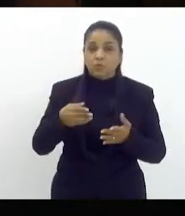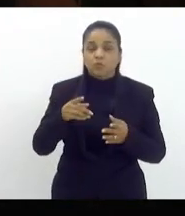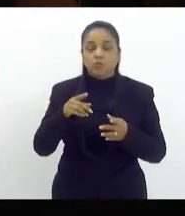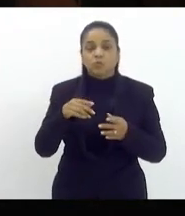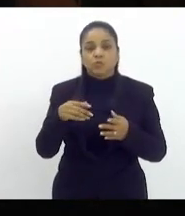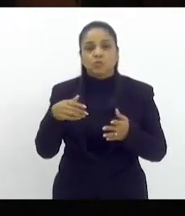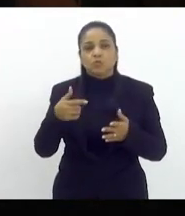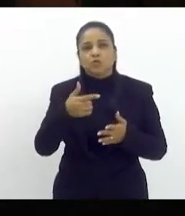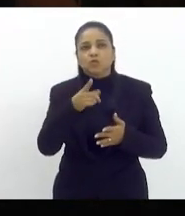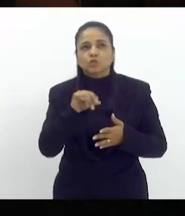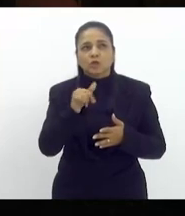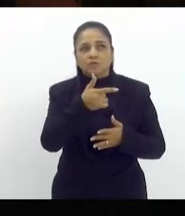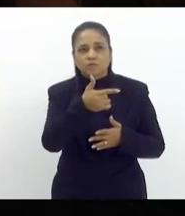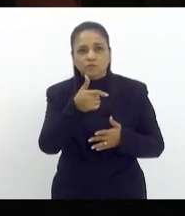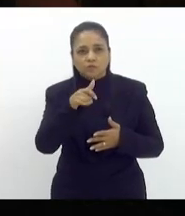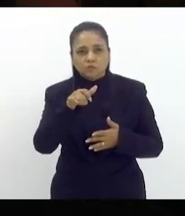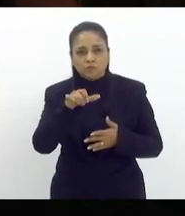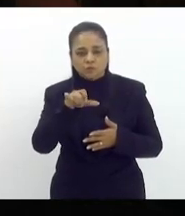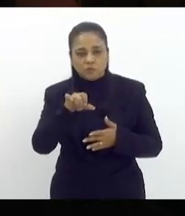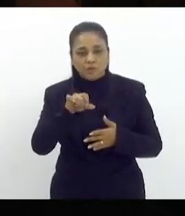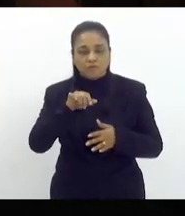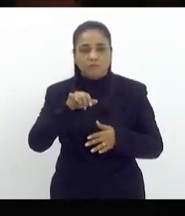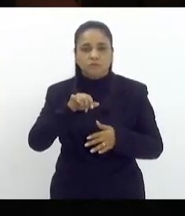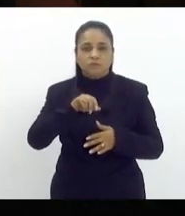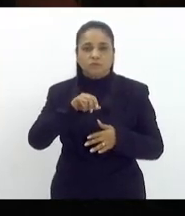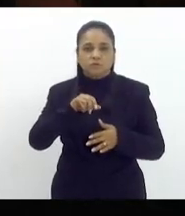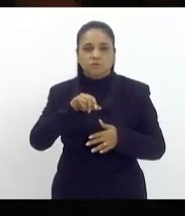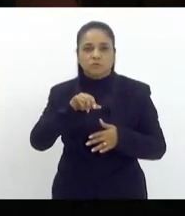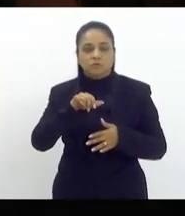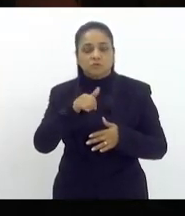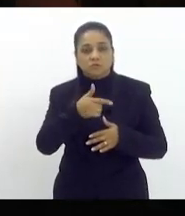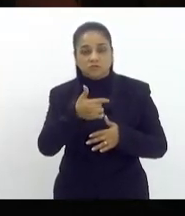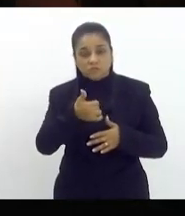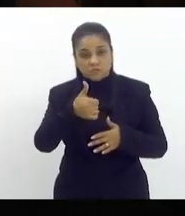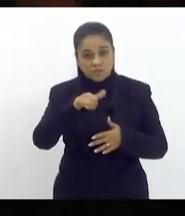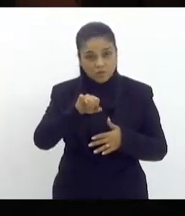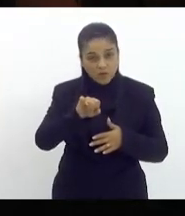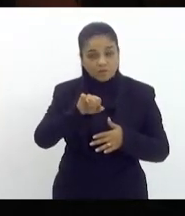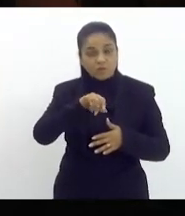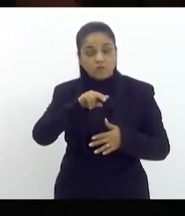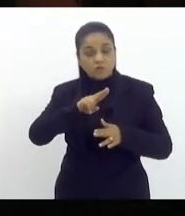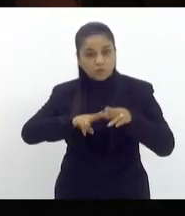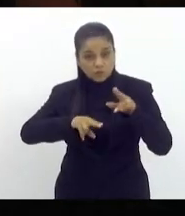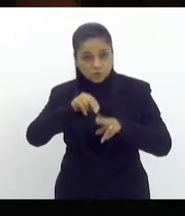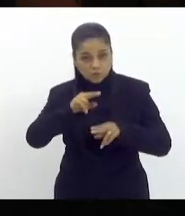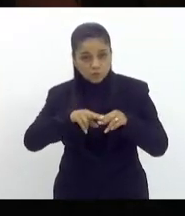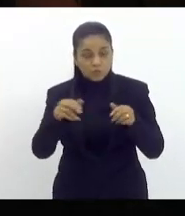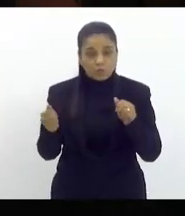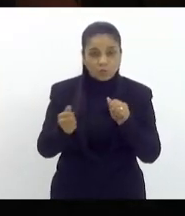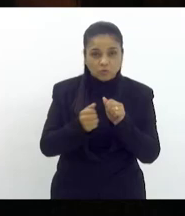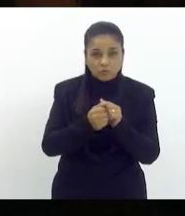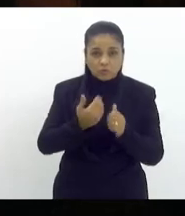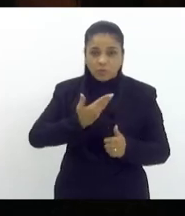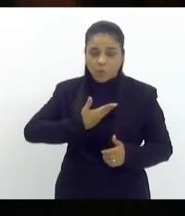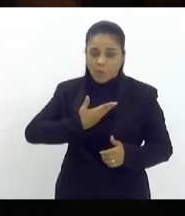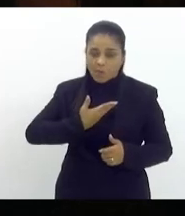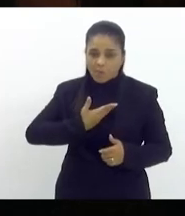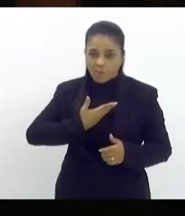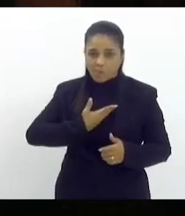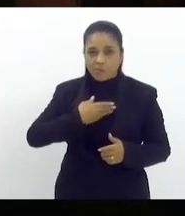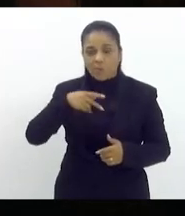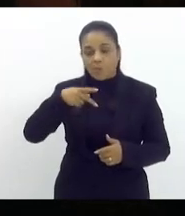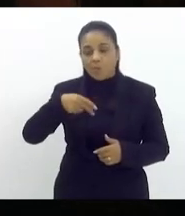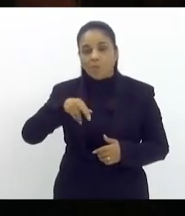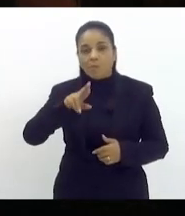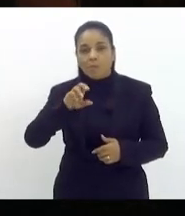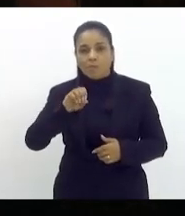Rio com o ministro é Flávio Dino no lançamento do pronasso nosso Estado eu estive com ele e o pronasso é uma